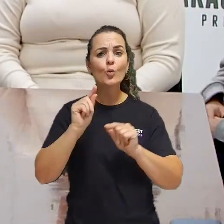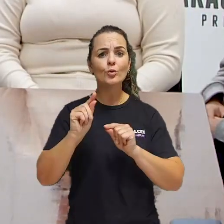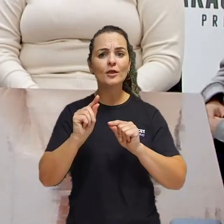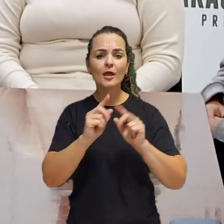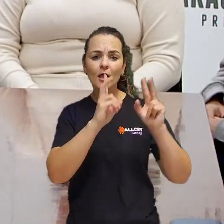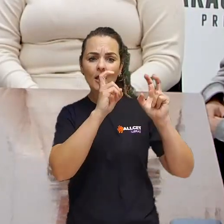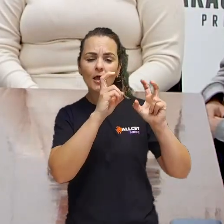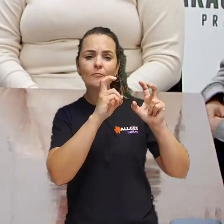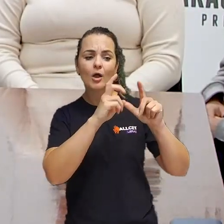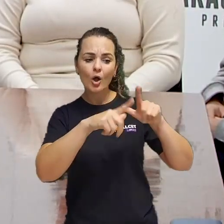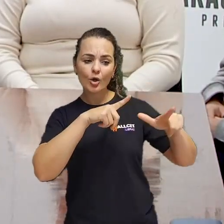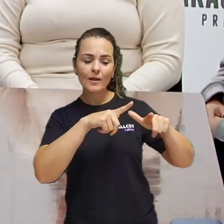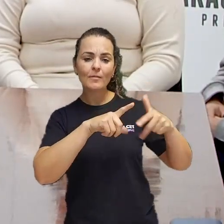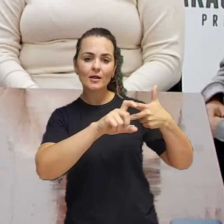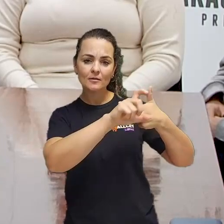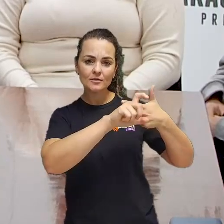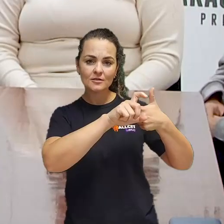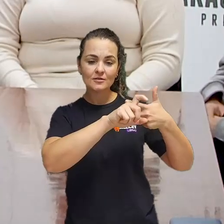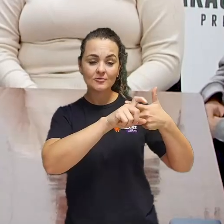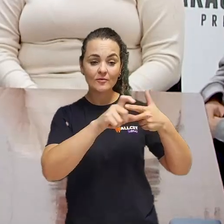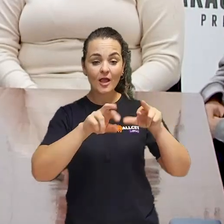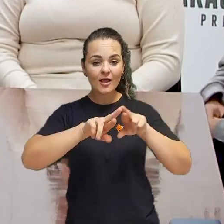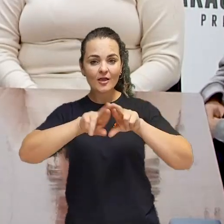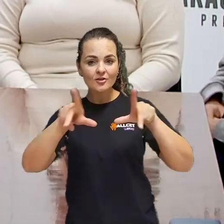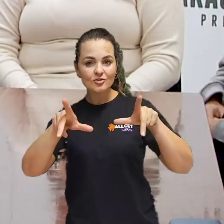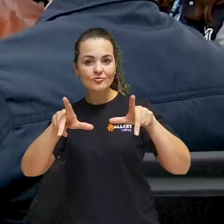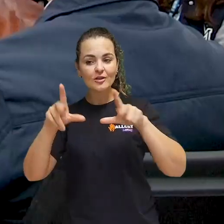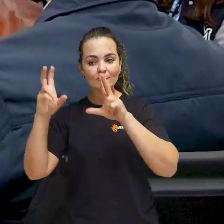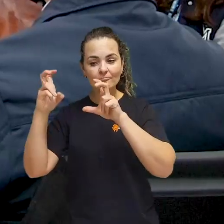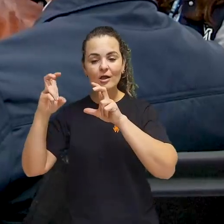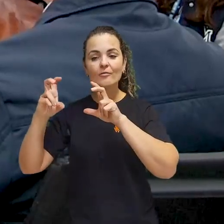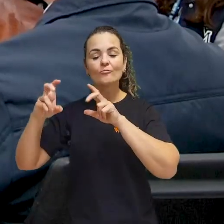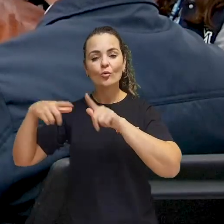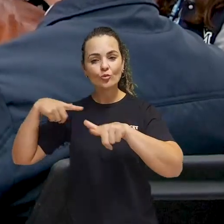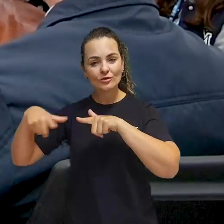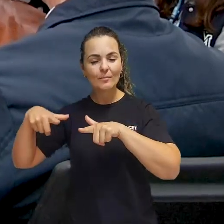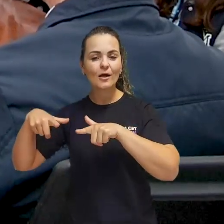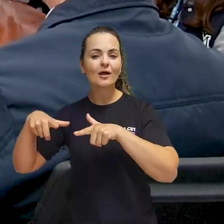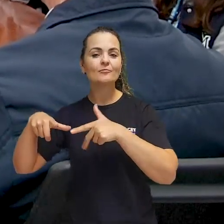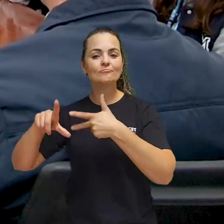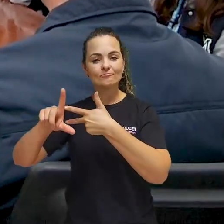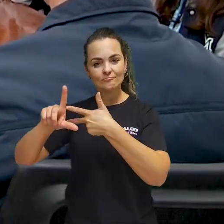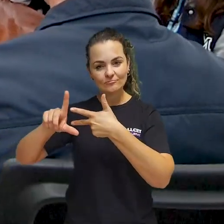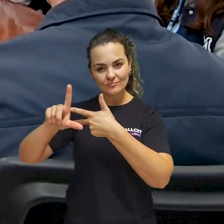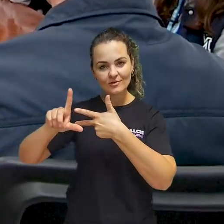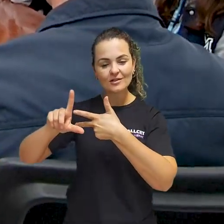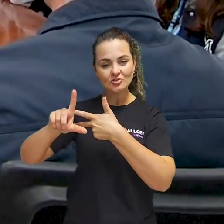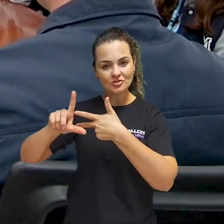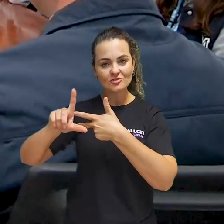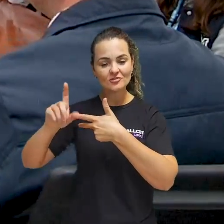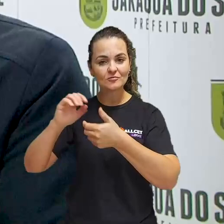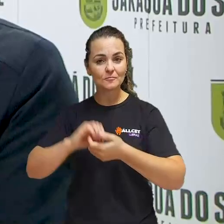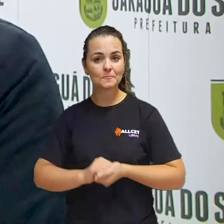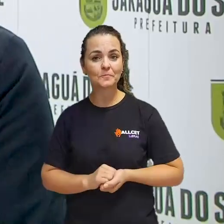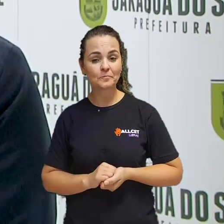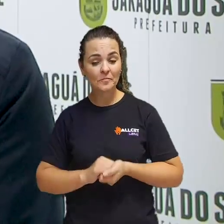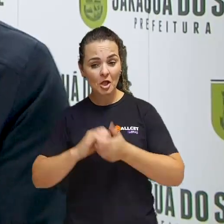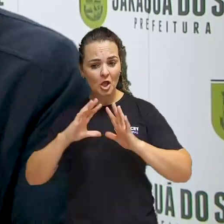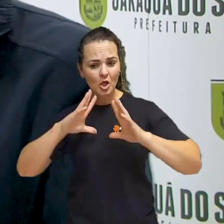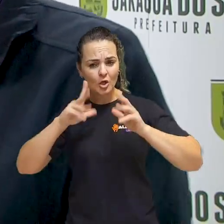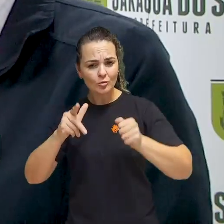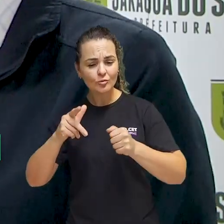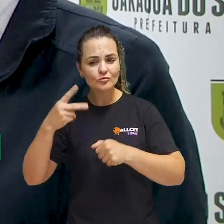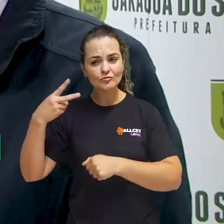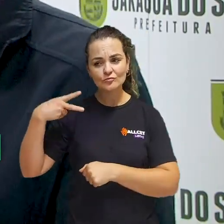maior compreensão da diferença entre o trabalho realizado pelo Poder Executivo e pelo Poder Legislativo. Que eles